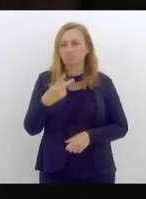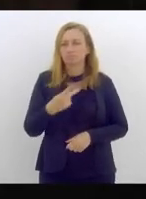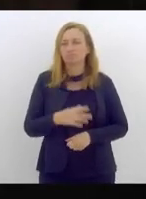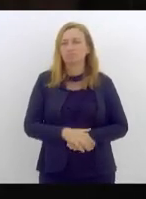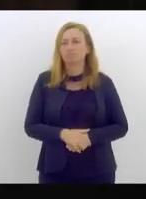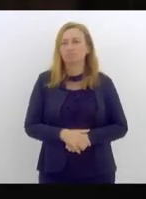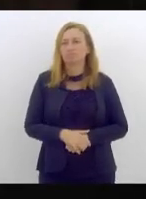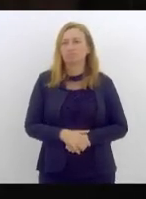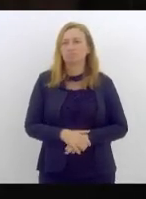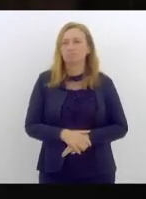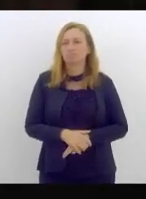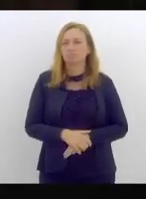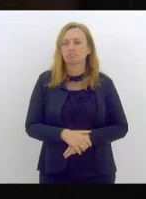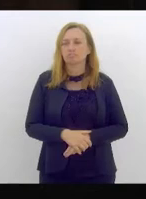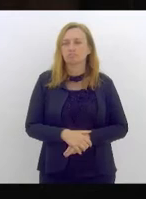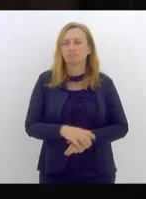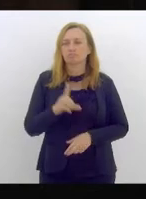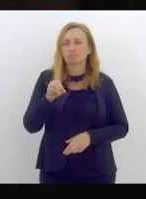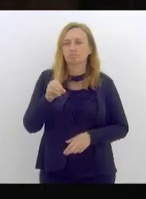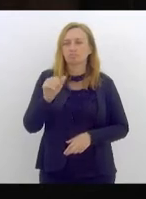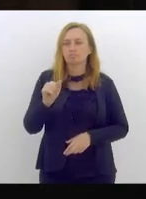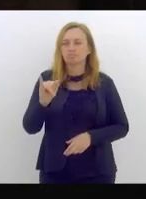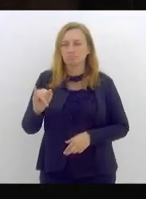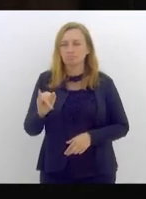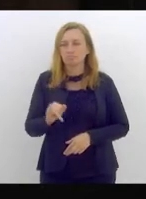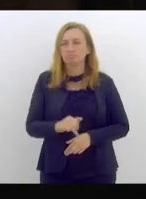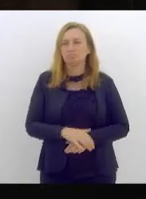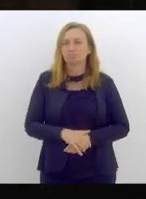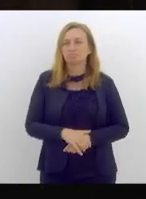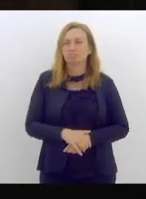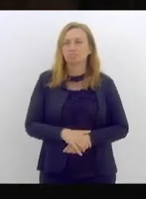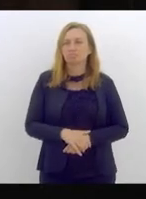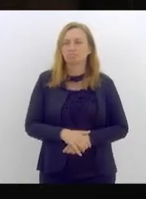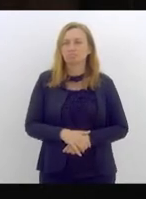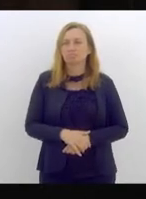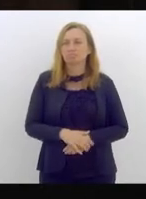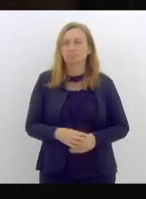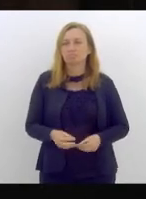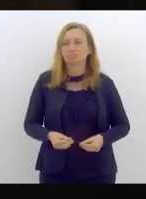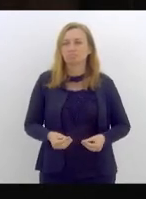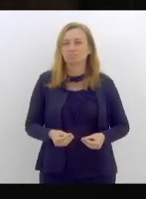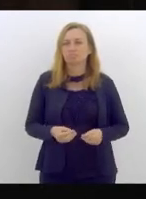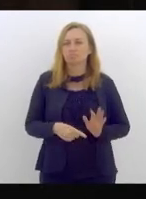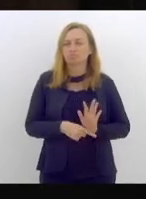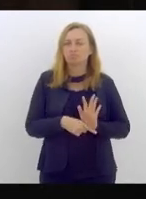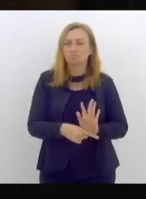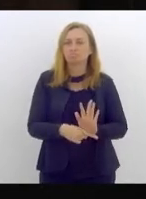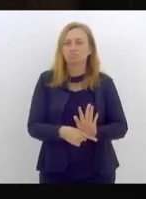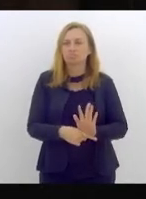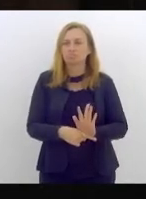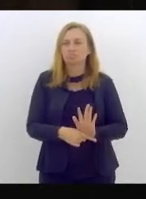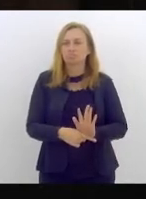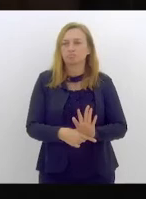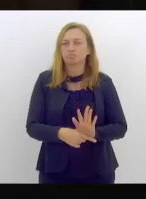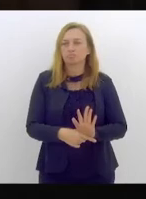seguinte Ribeiro a contribuição que ele deu para